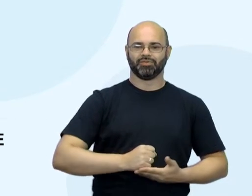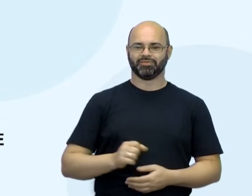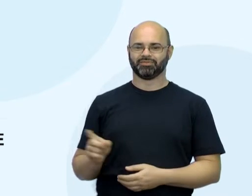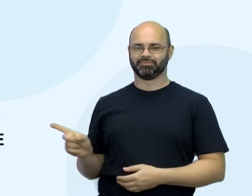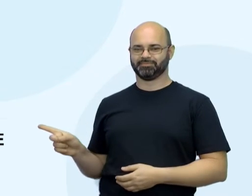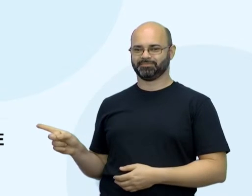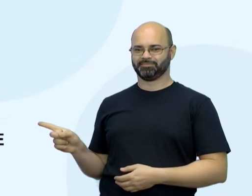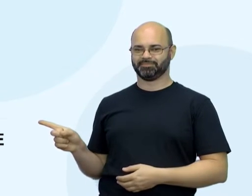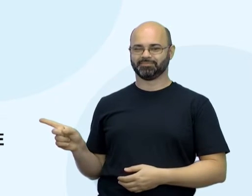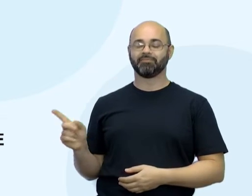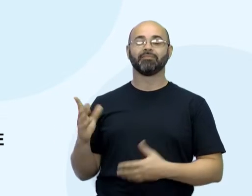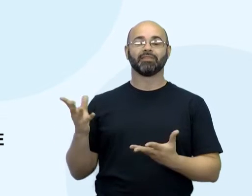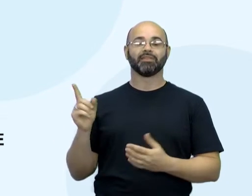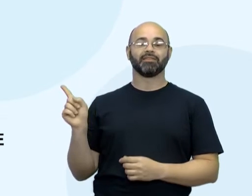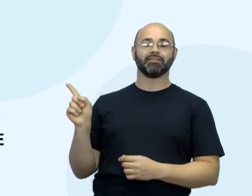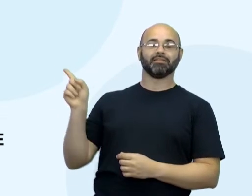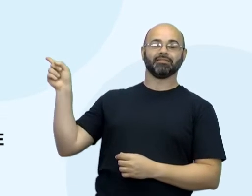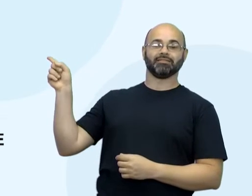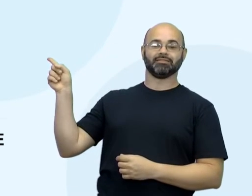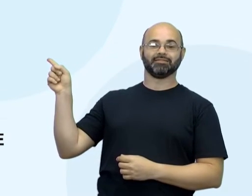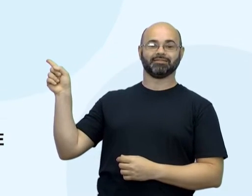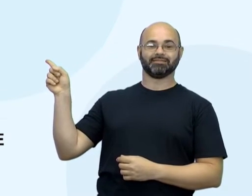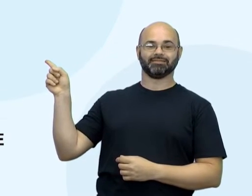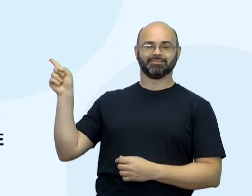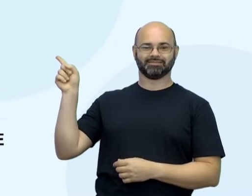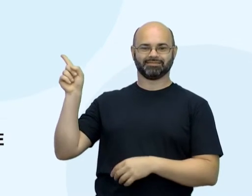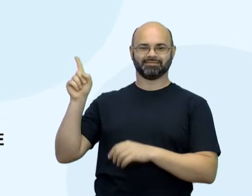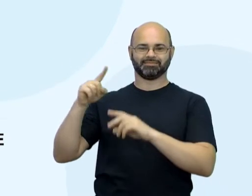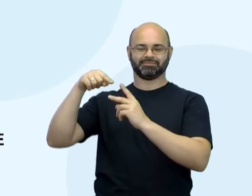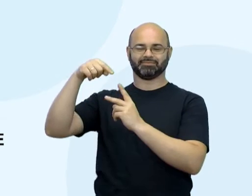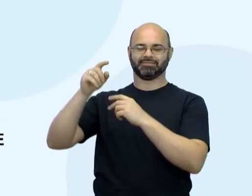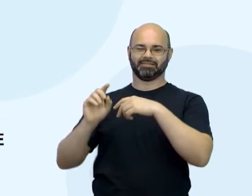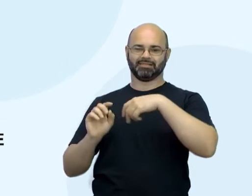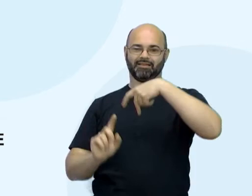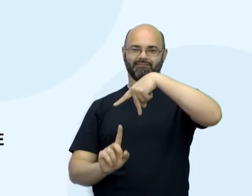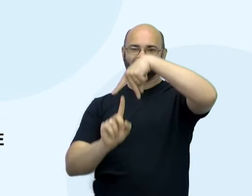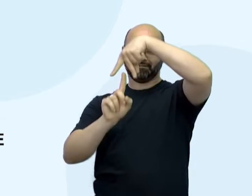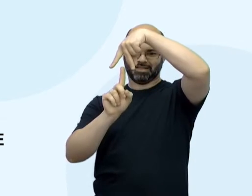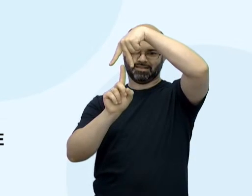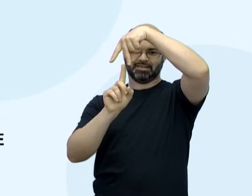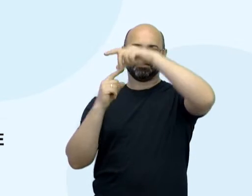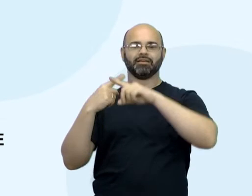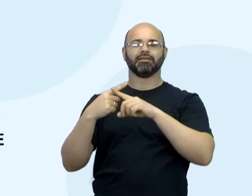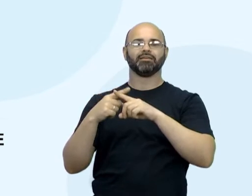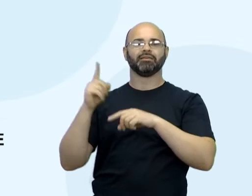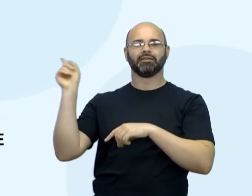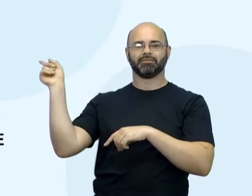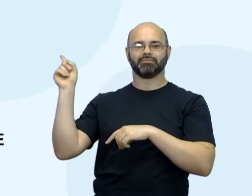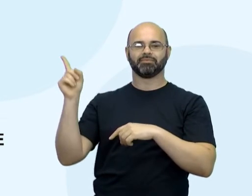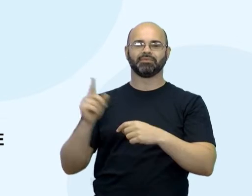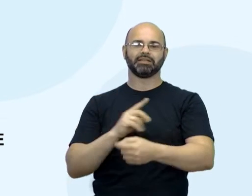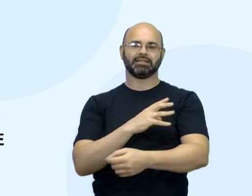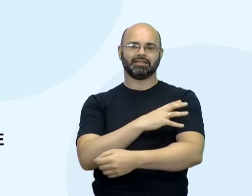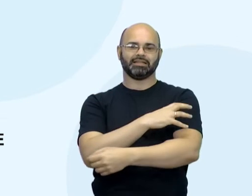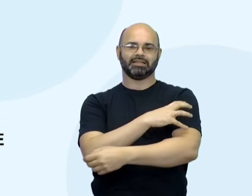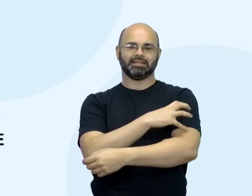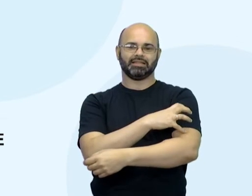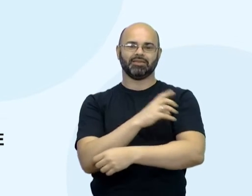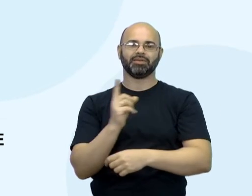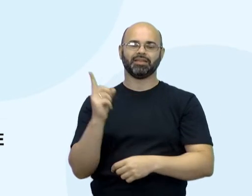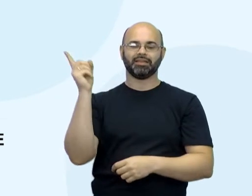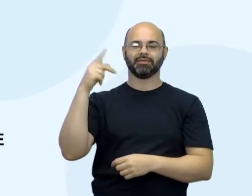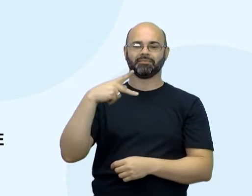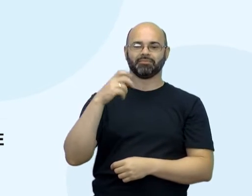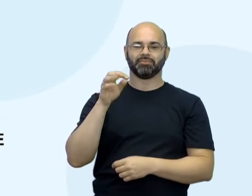mas aqui, ó, nessa questão, a flecha é para cima, porque a força é feita pelo músculo para cima, a gente tem aqui a